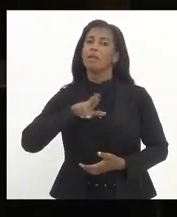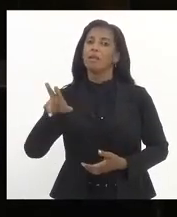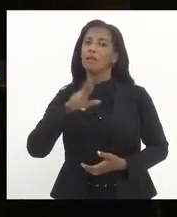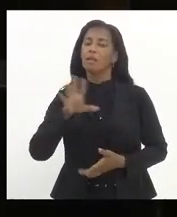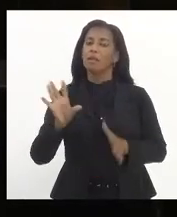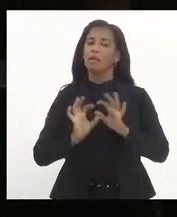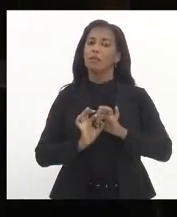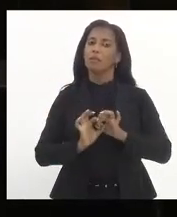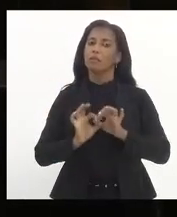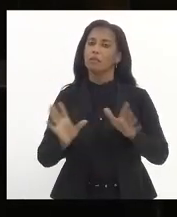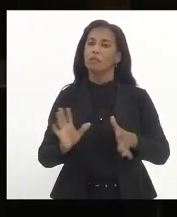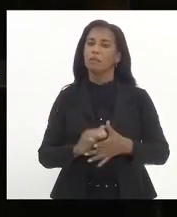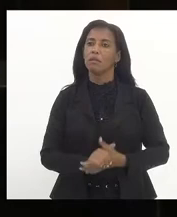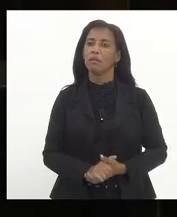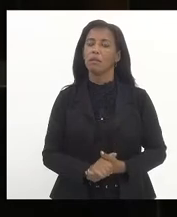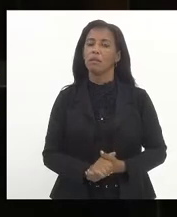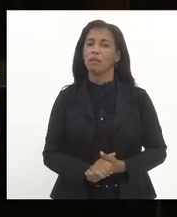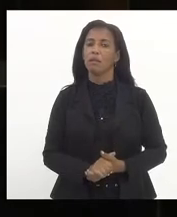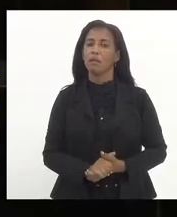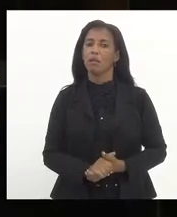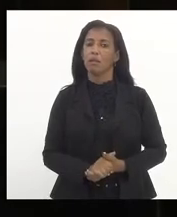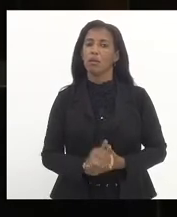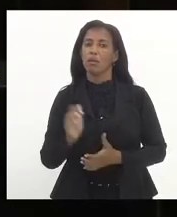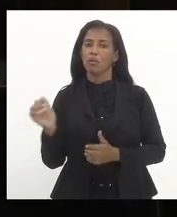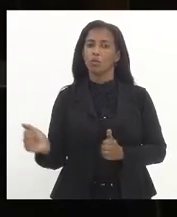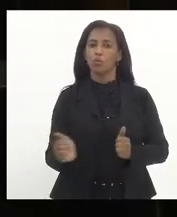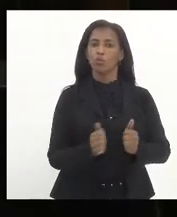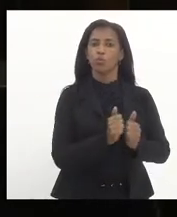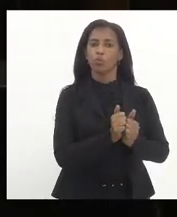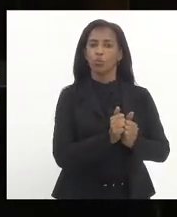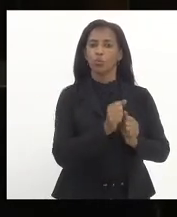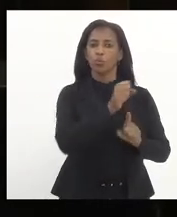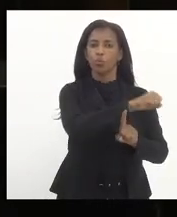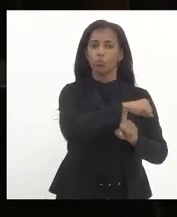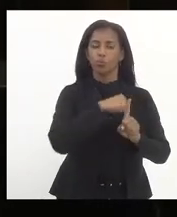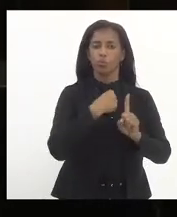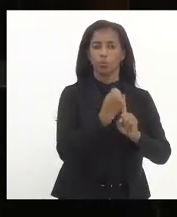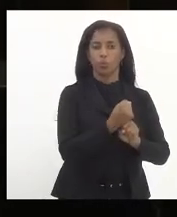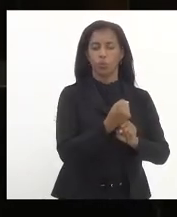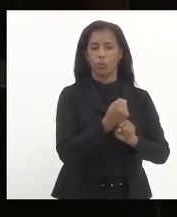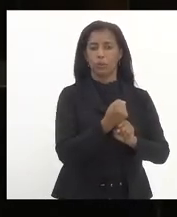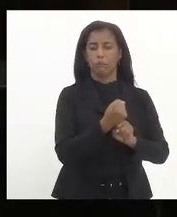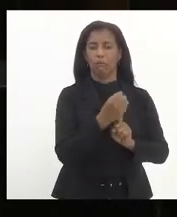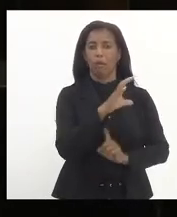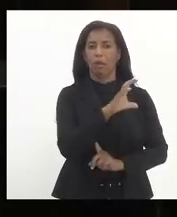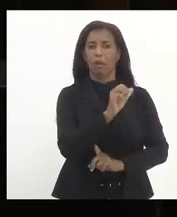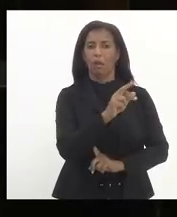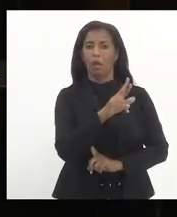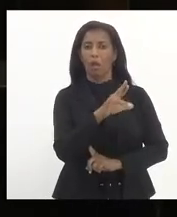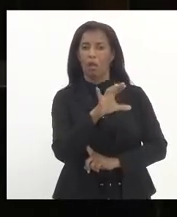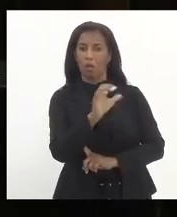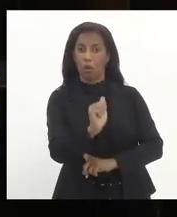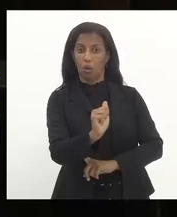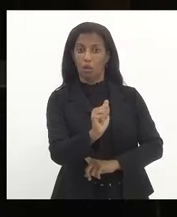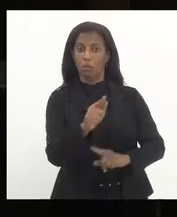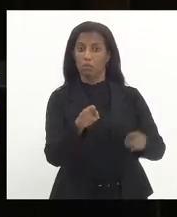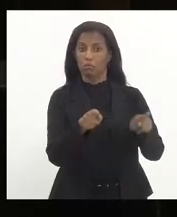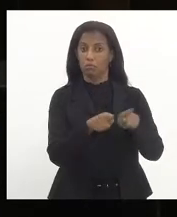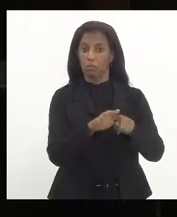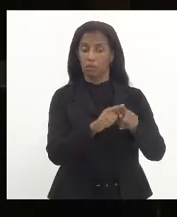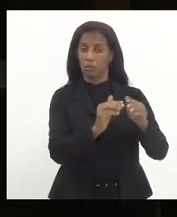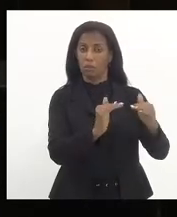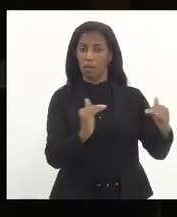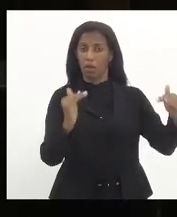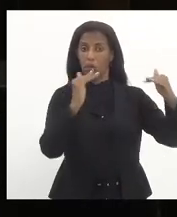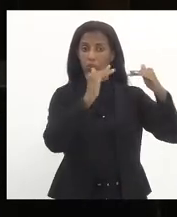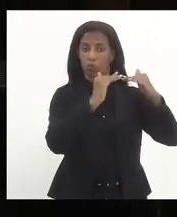está em conformidade com os anseios da sociedade carioca e muito menos à